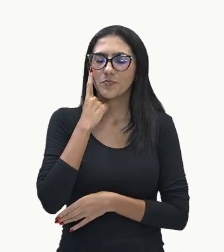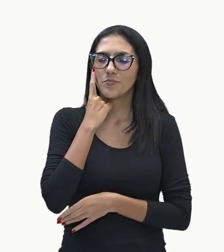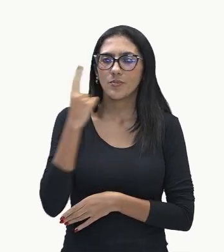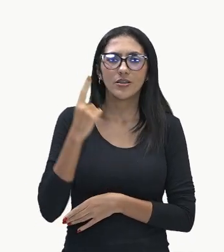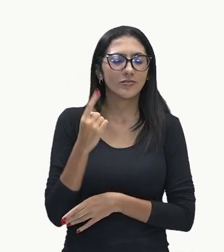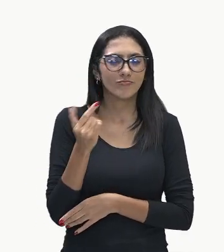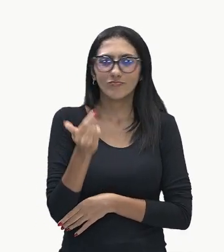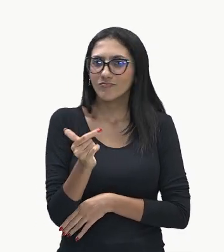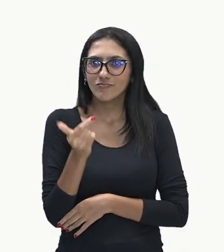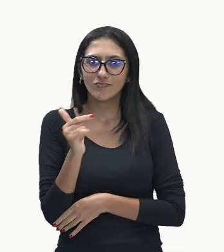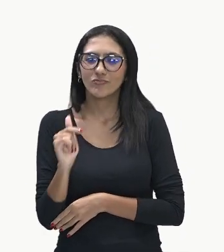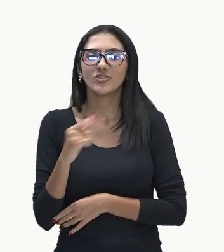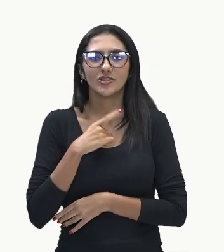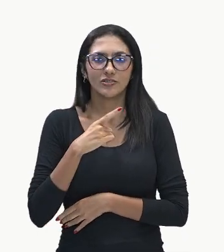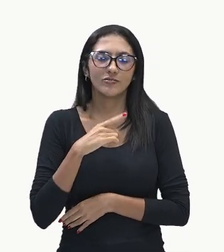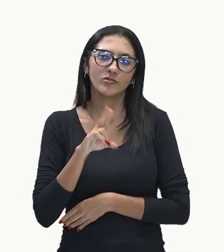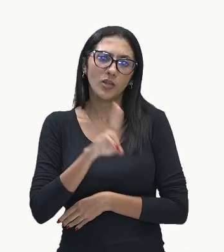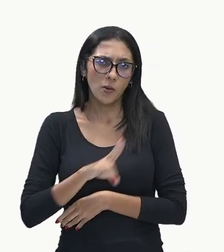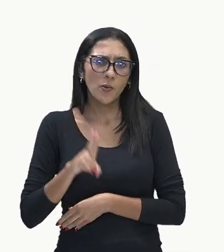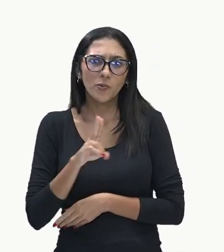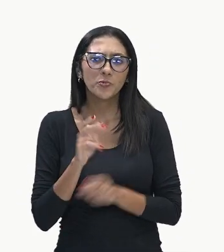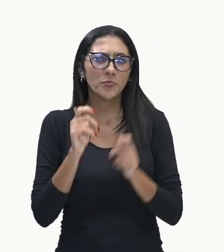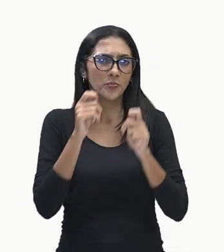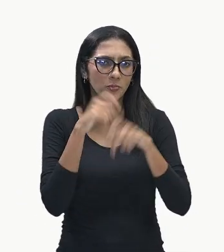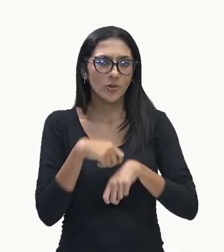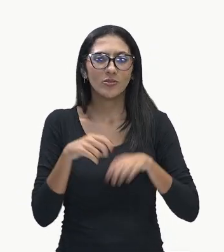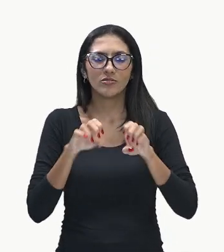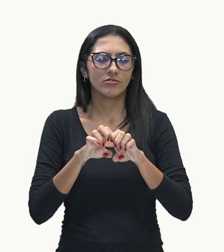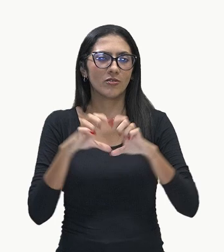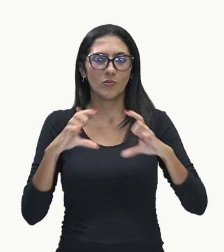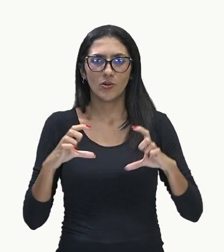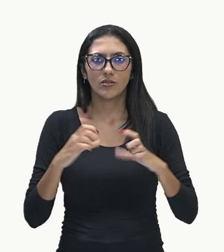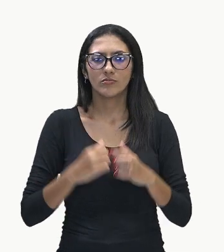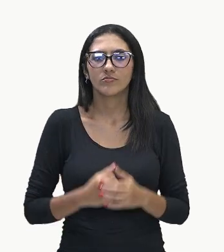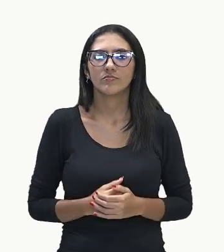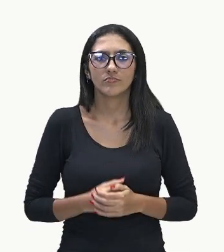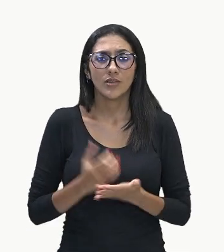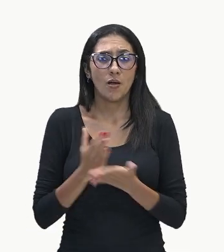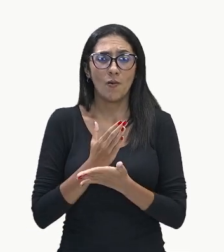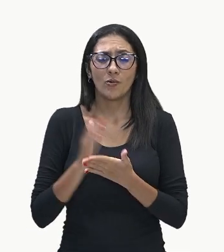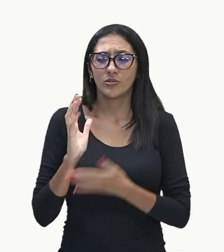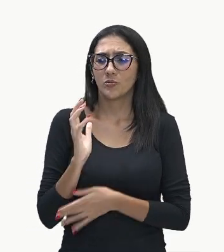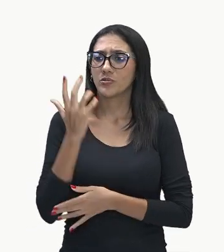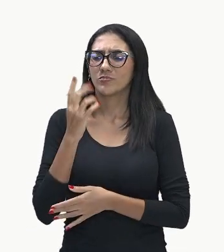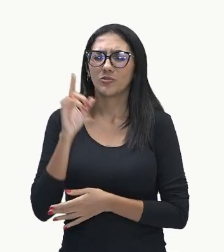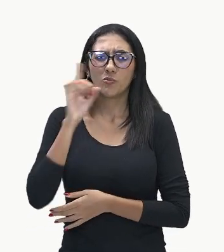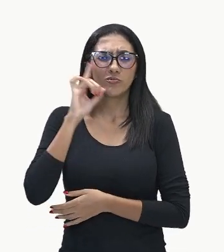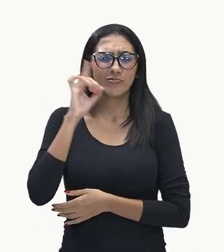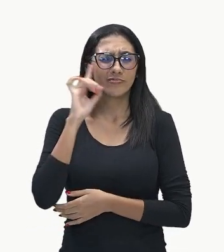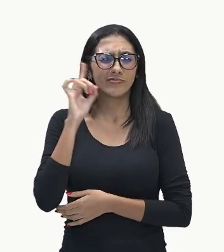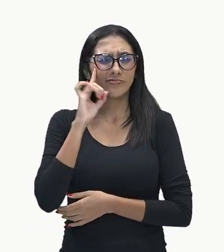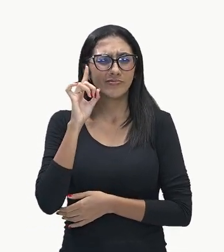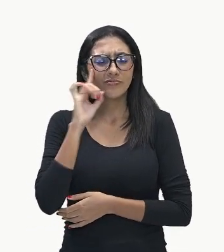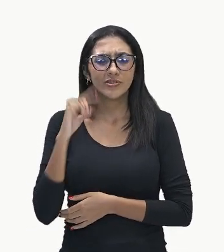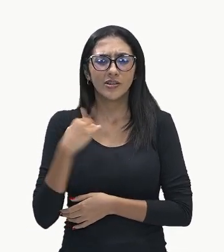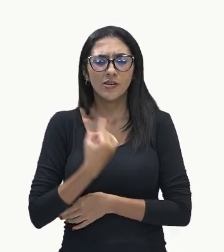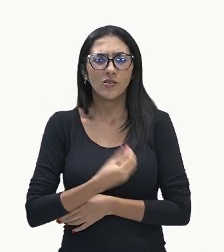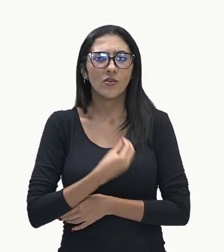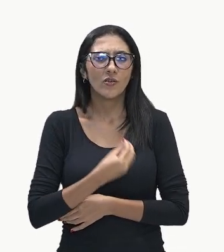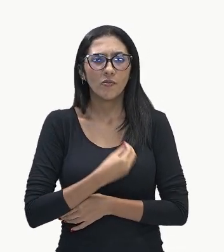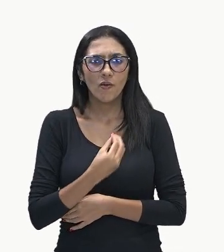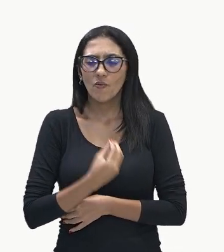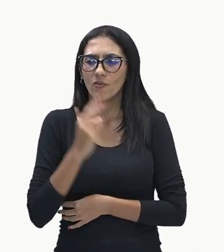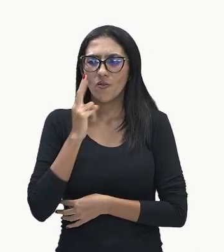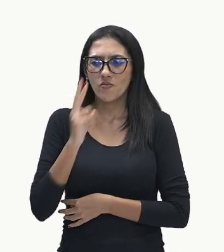é? Haver aplicação ali de equação do primeiro grau. São situações ali tão corriqueiras que se vive e não